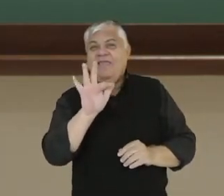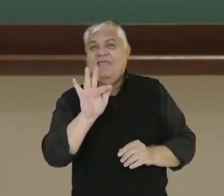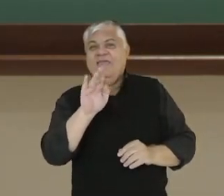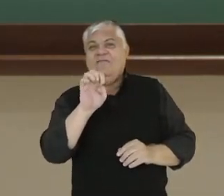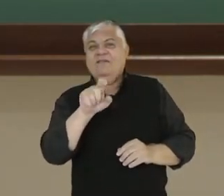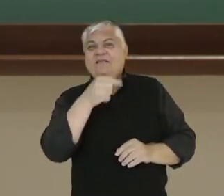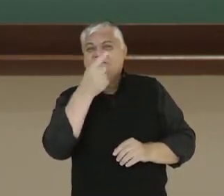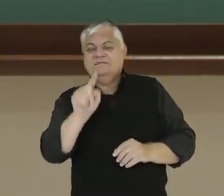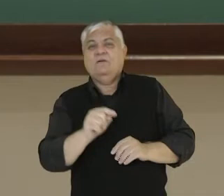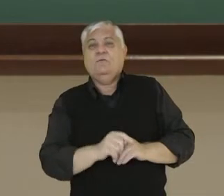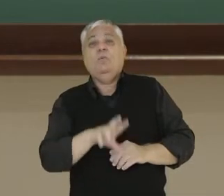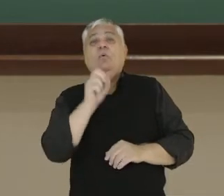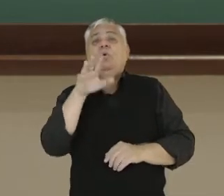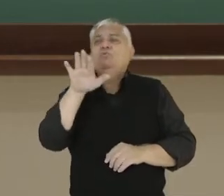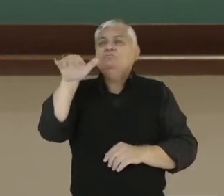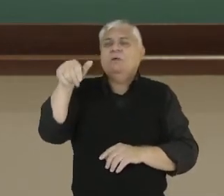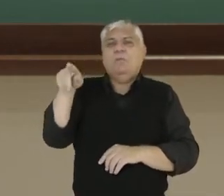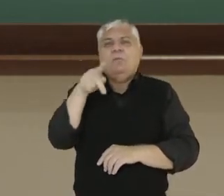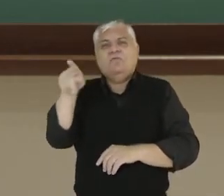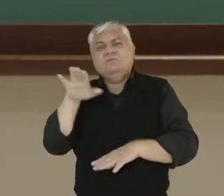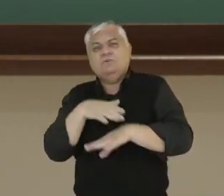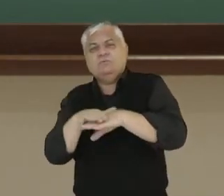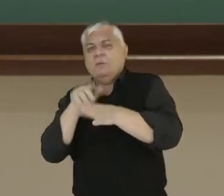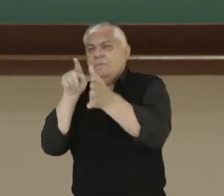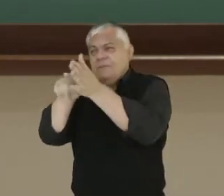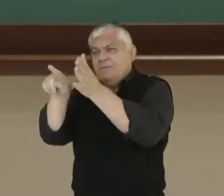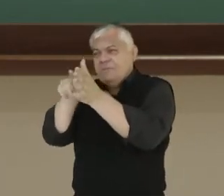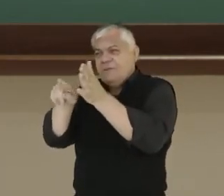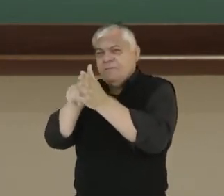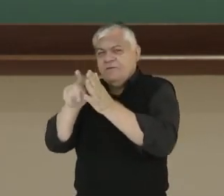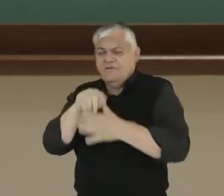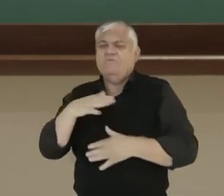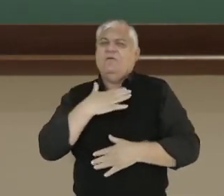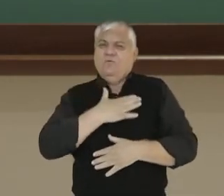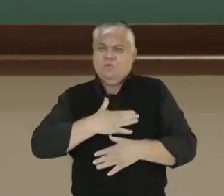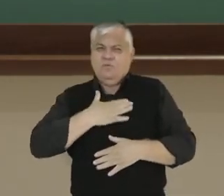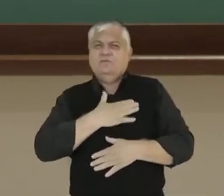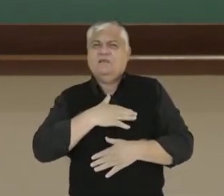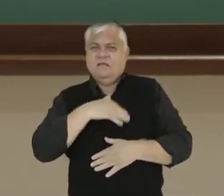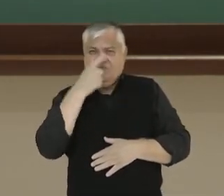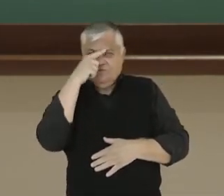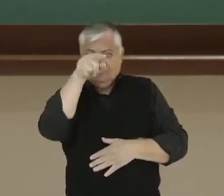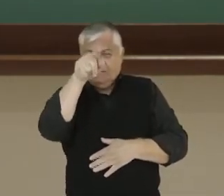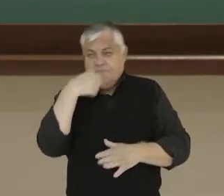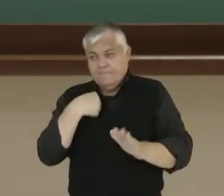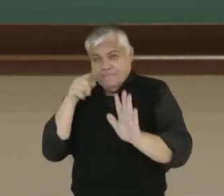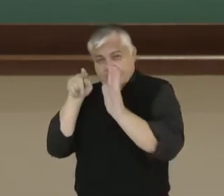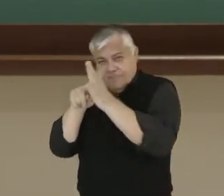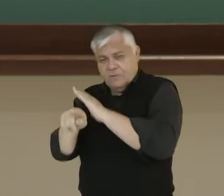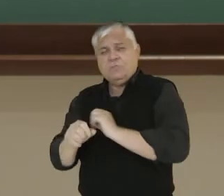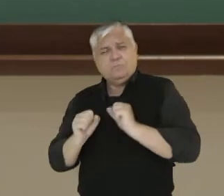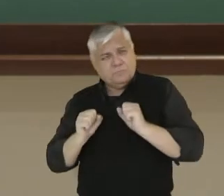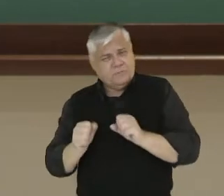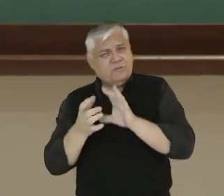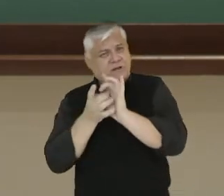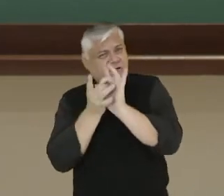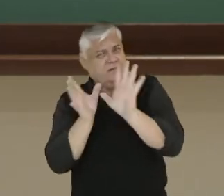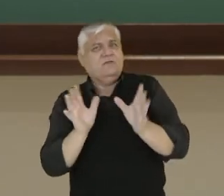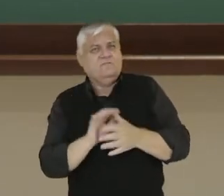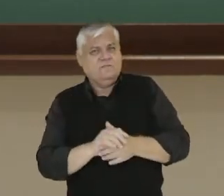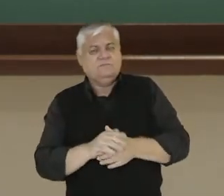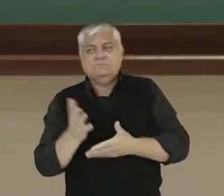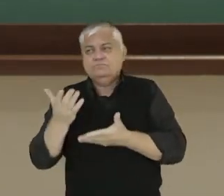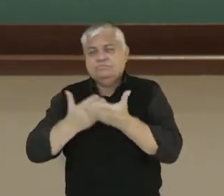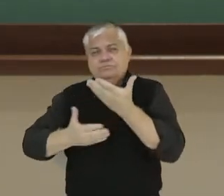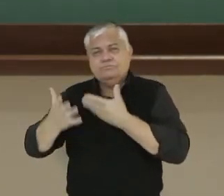ainda, converse com o seu professor, ele vai amar receber uma pergunta de você, cara. Pergunte para o seu professor, interaja